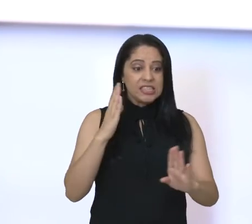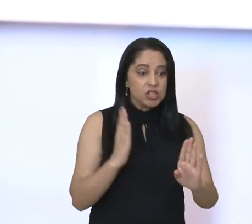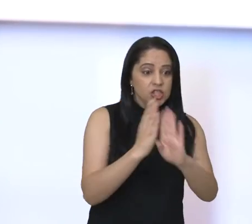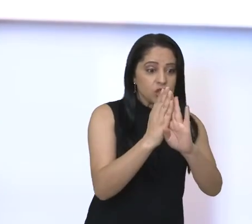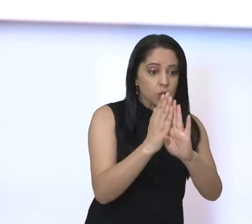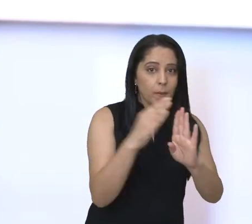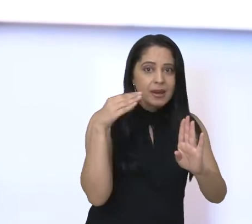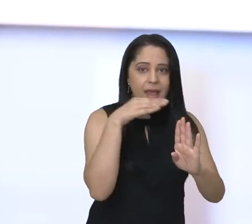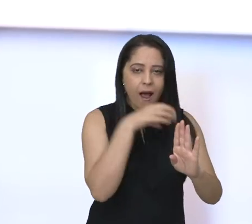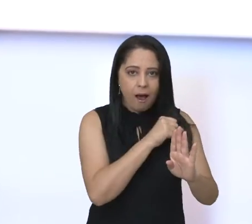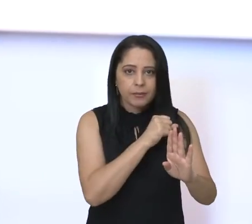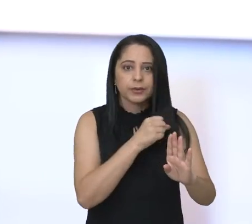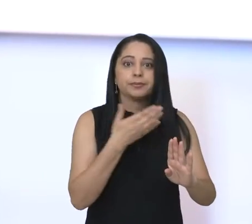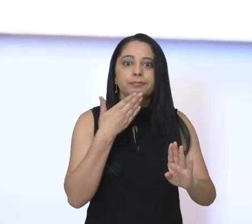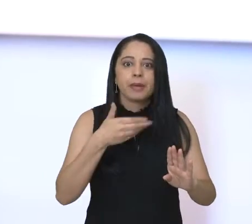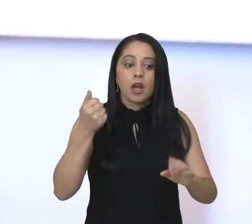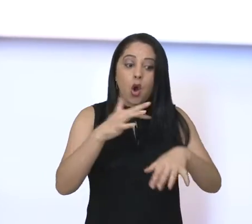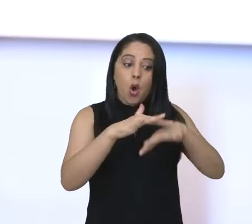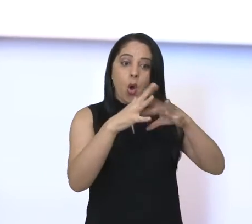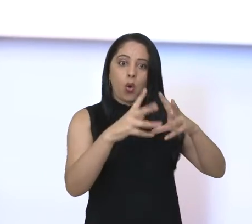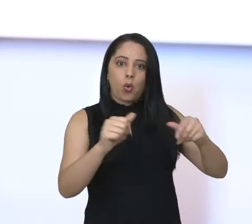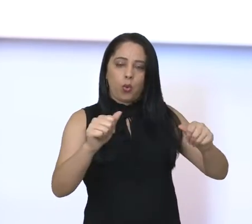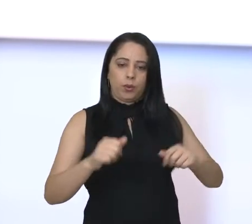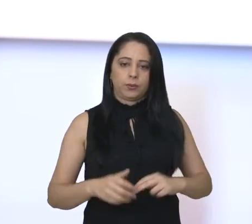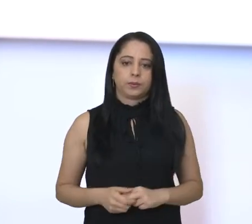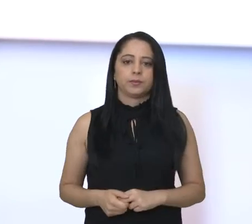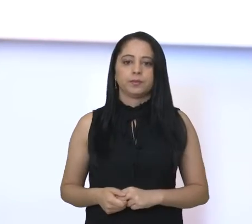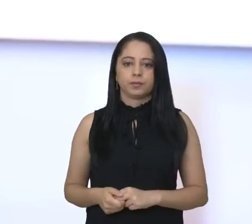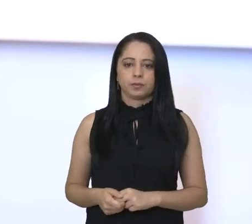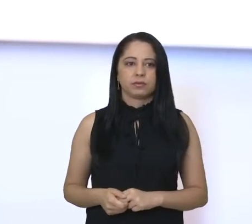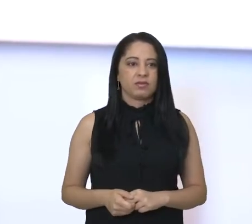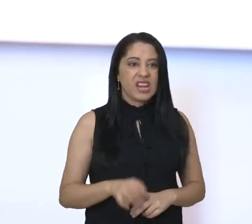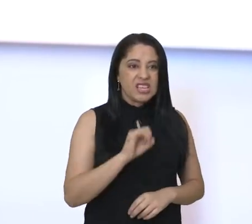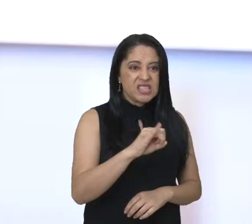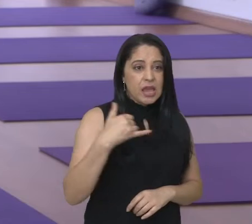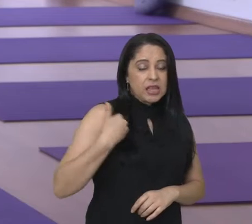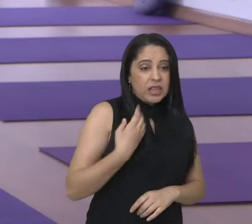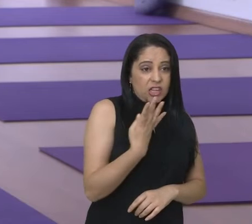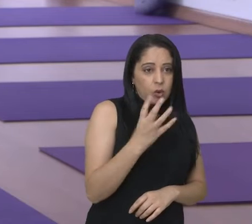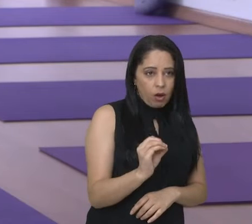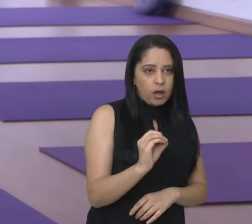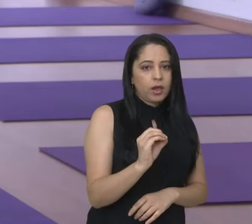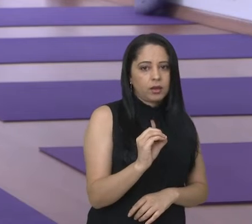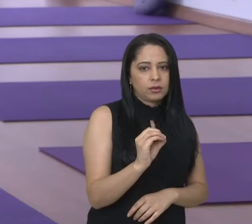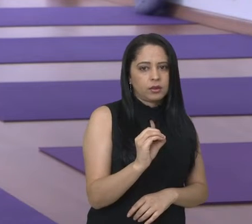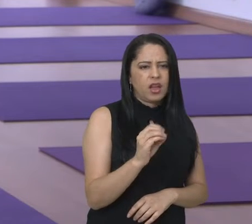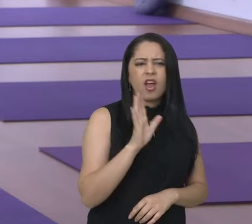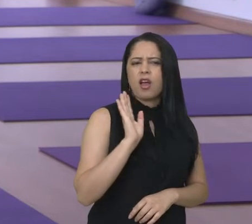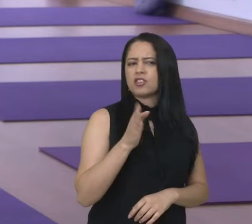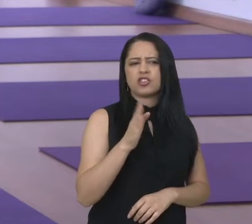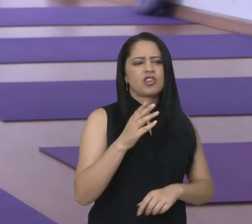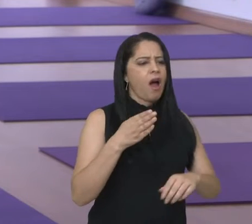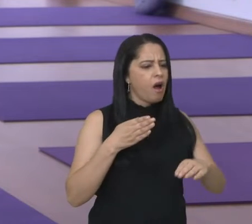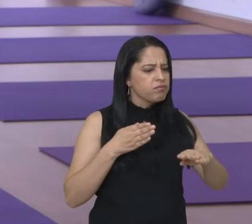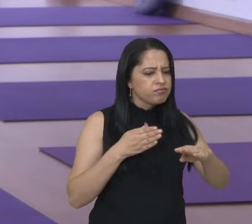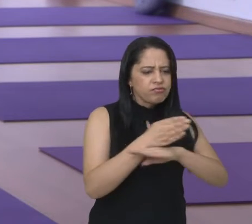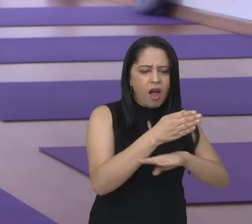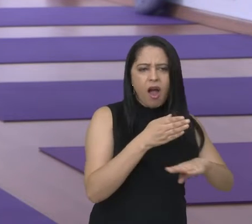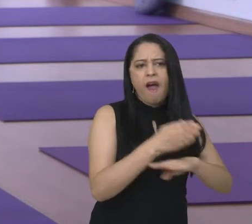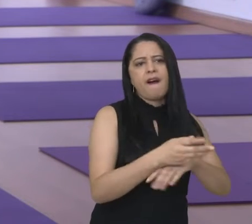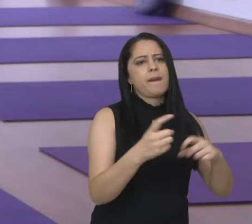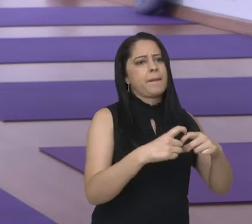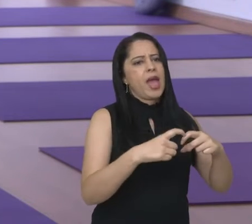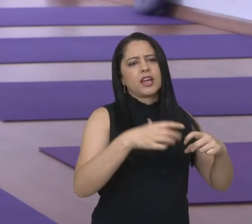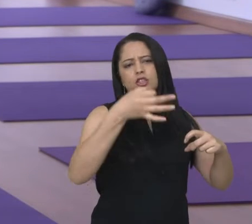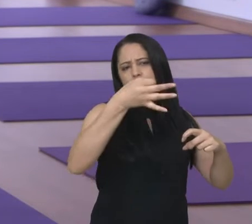da descoberta precoce de doenças silenciosas, como o câncer. O conselho que eu dou, passou dos 40, já